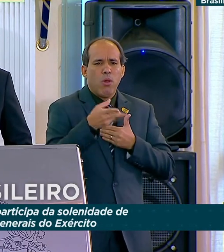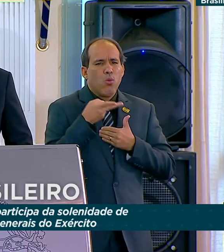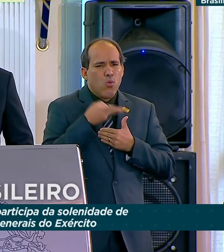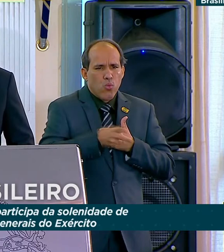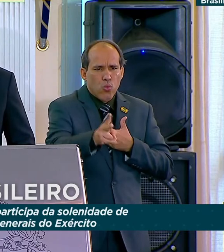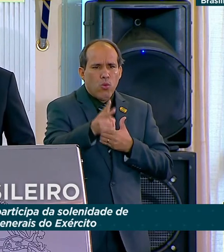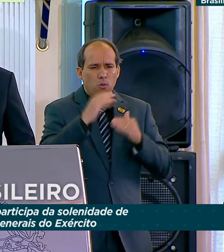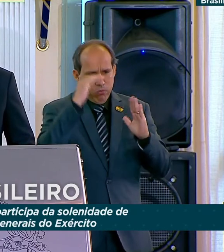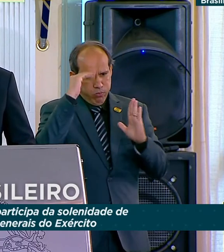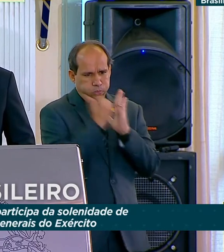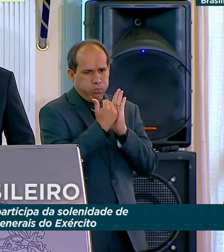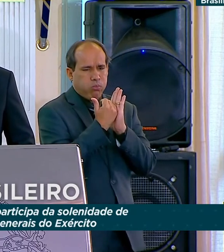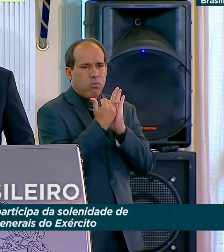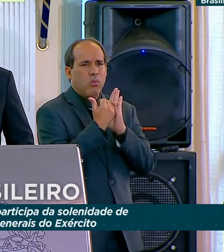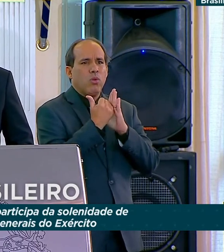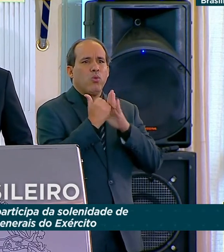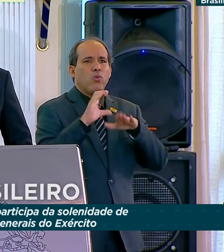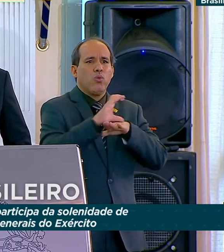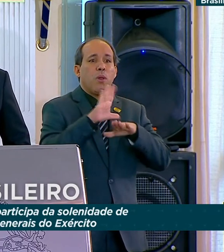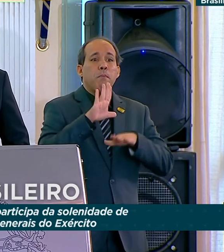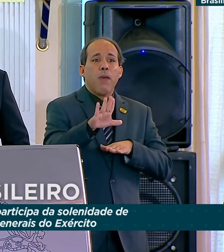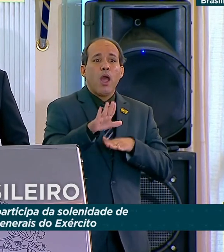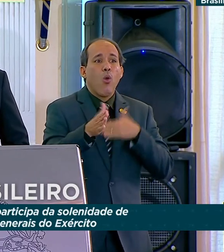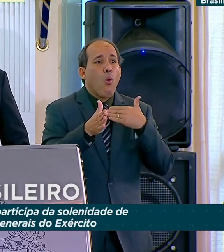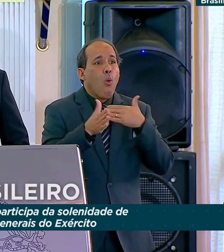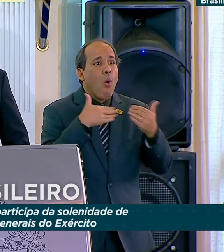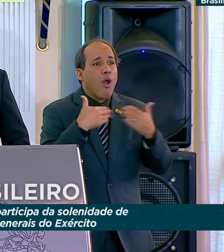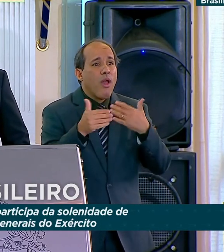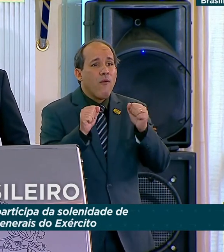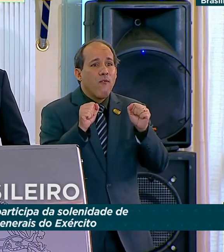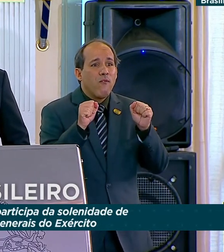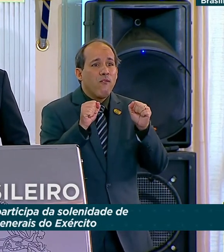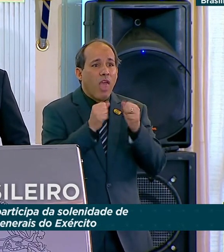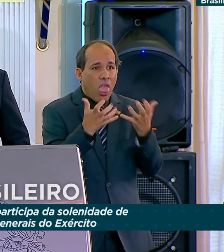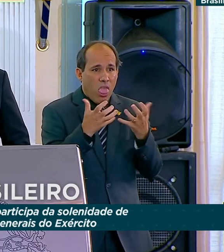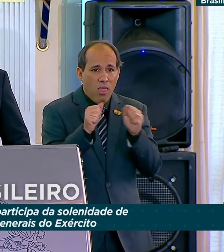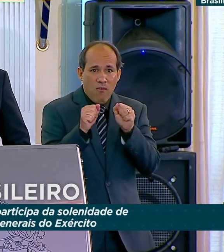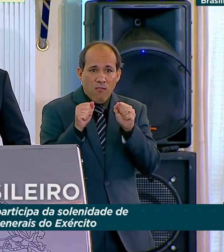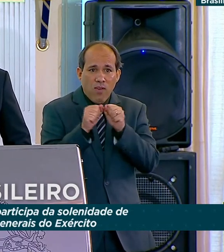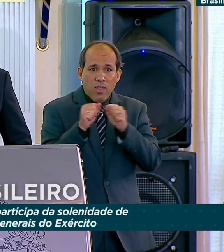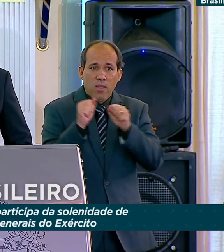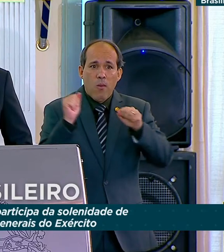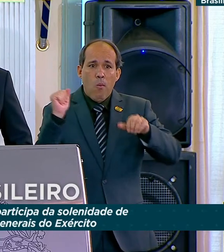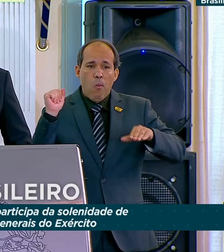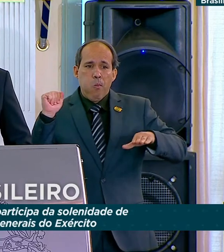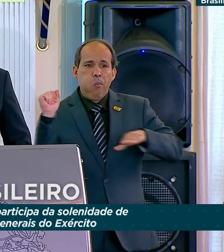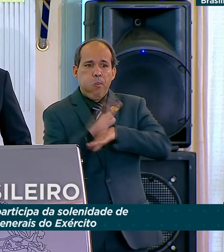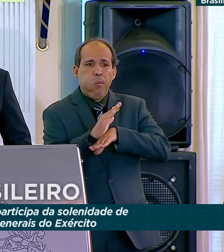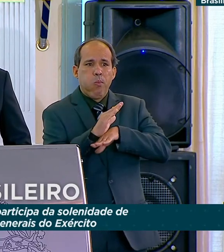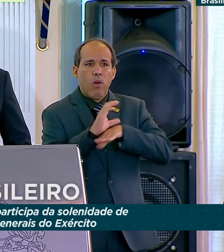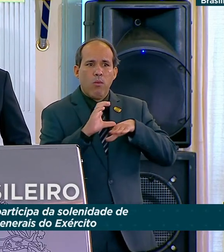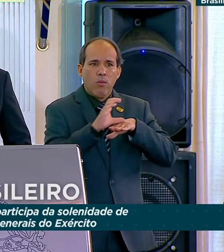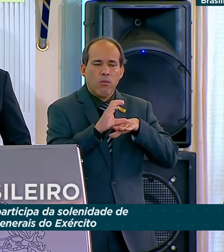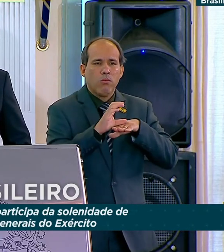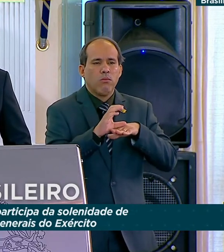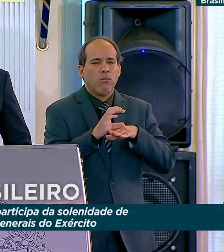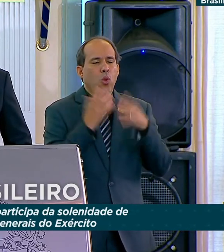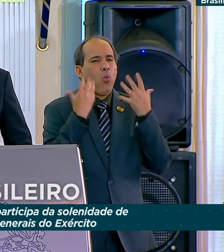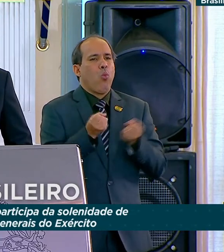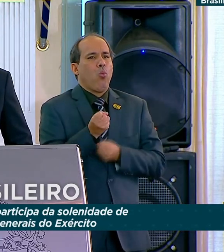outro lado não podemos admitir quem porventura queira sair deste